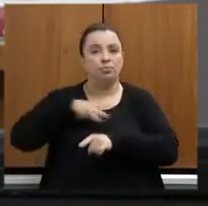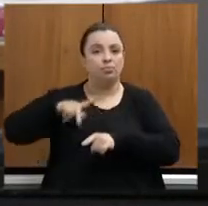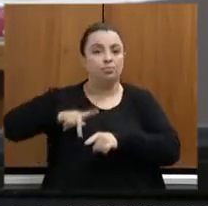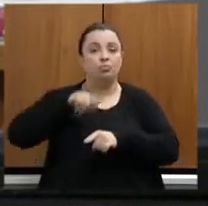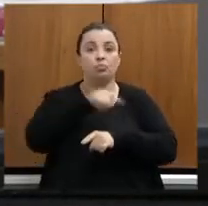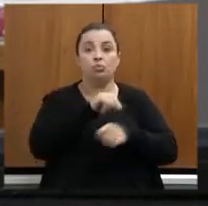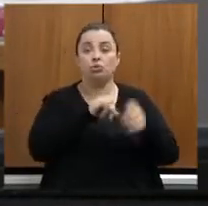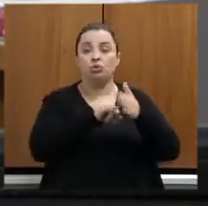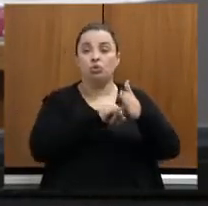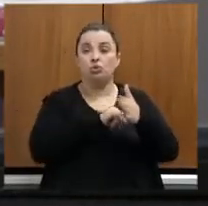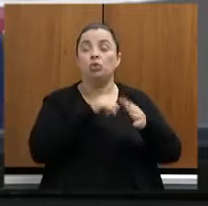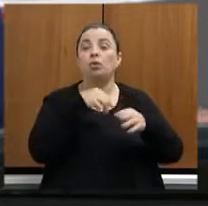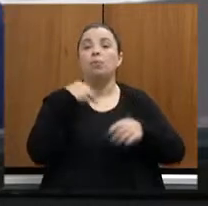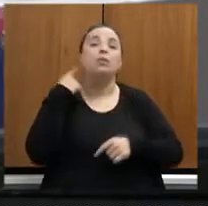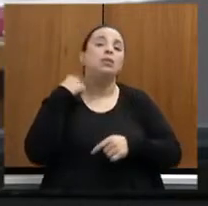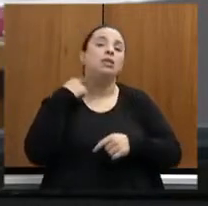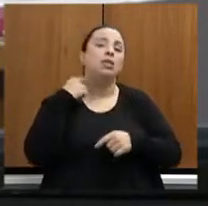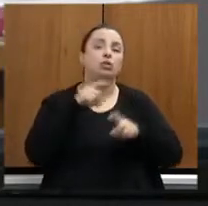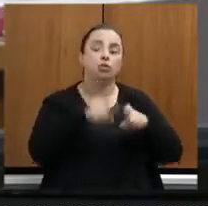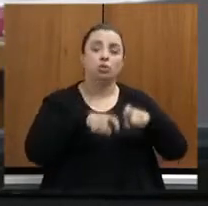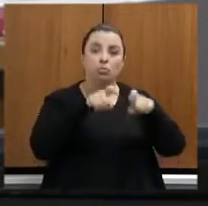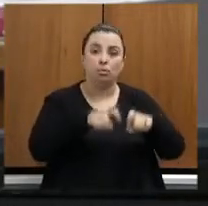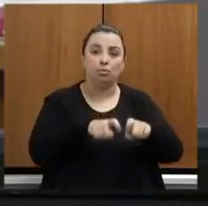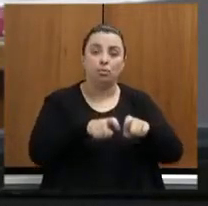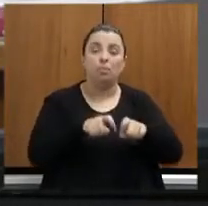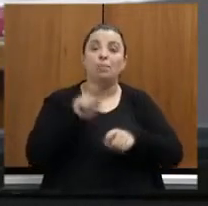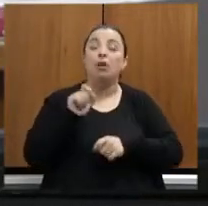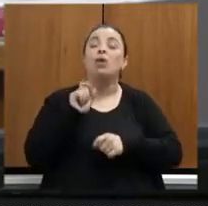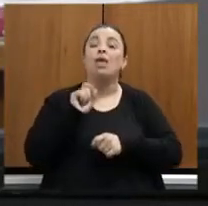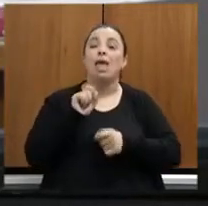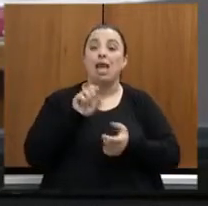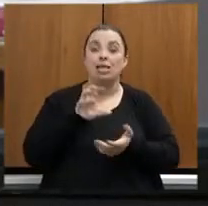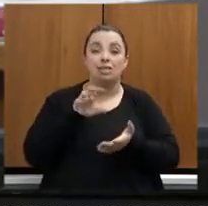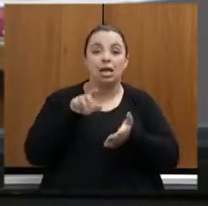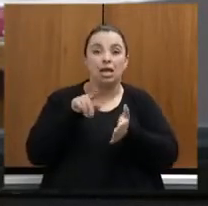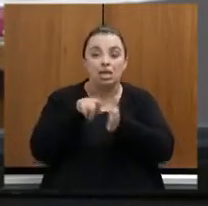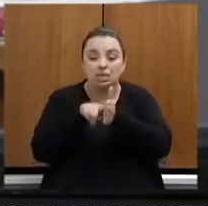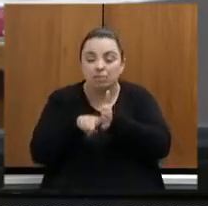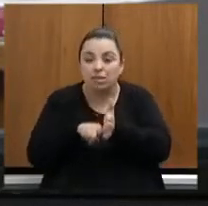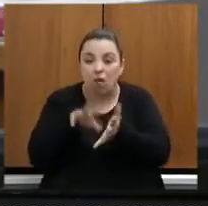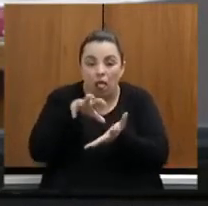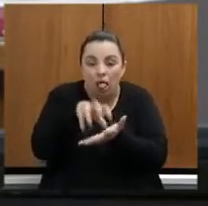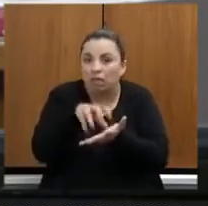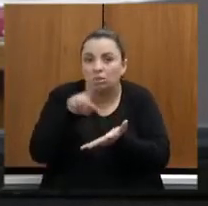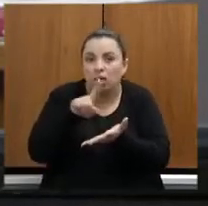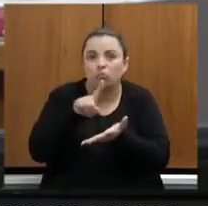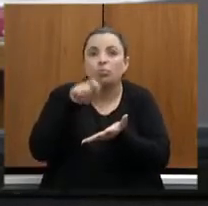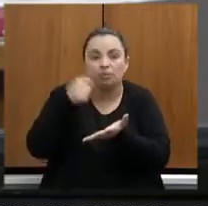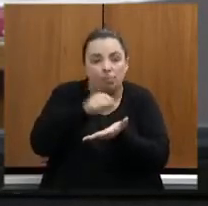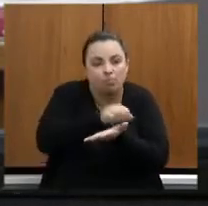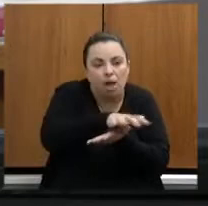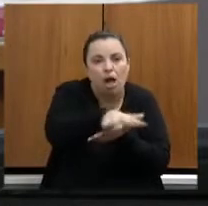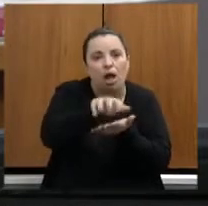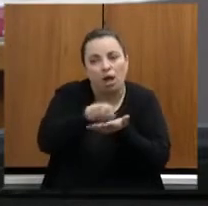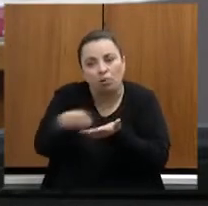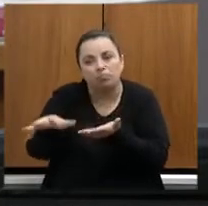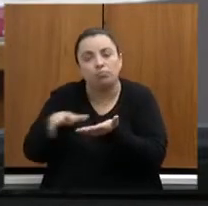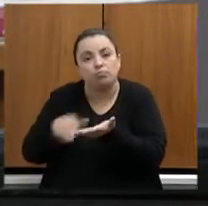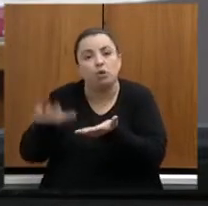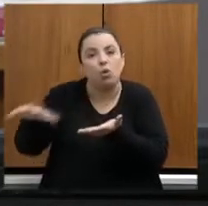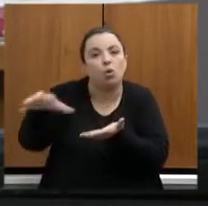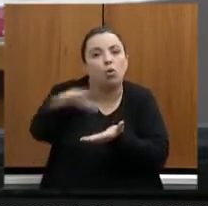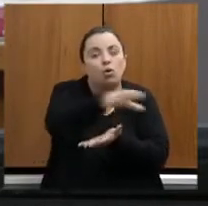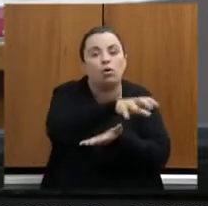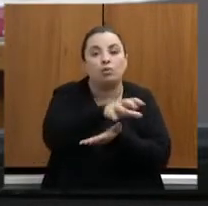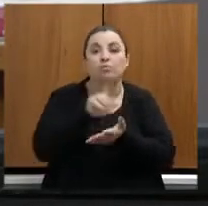cada vez mais para descentralizar essa expressão a gente entende que a união e o estado não dão conta